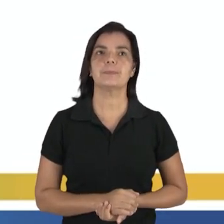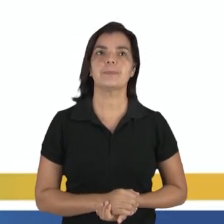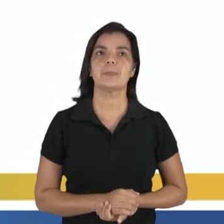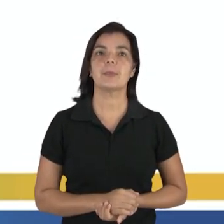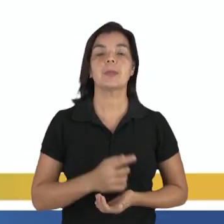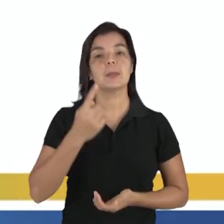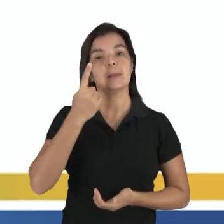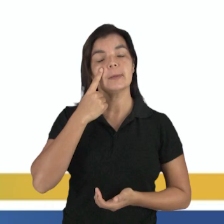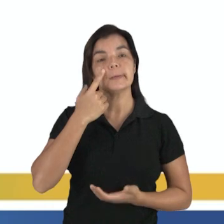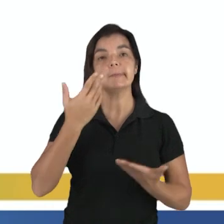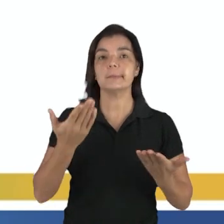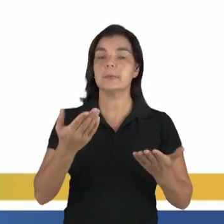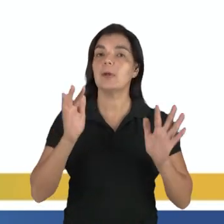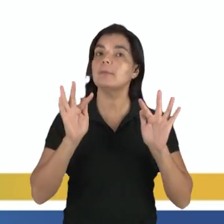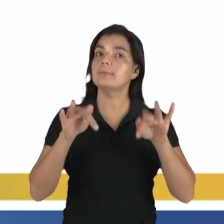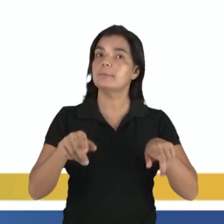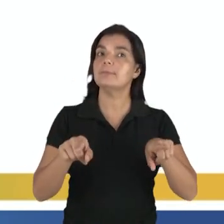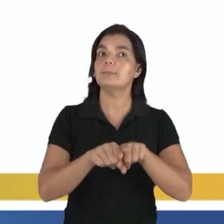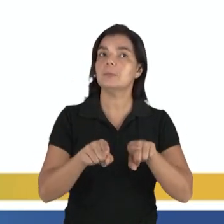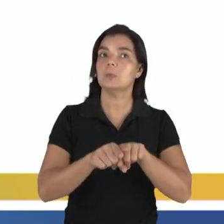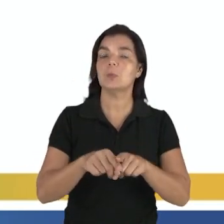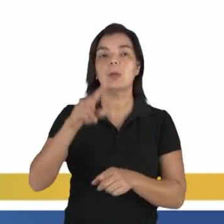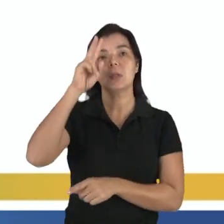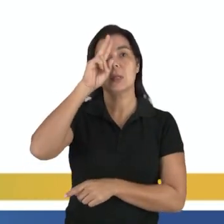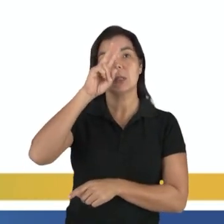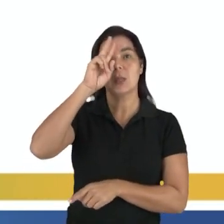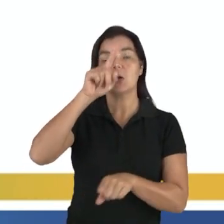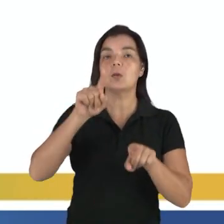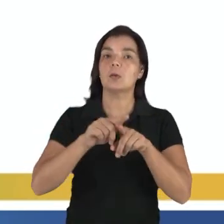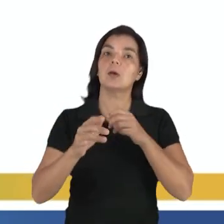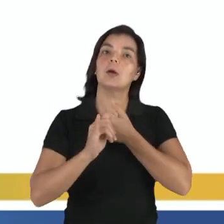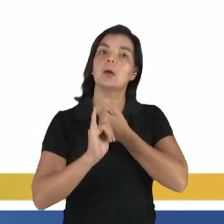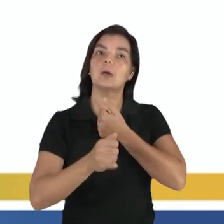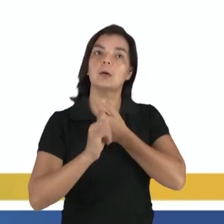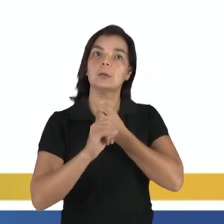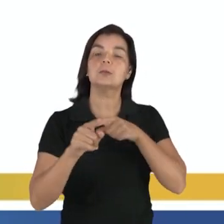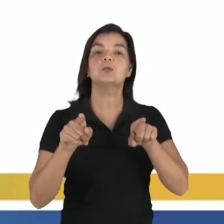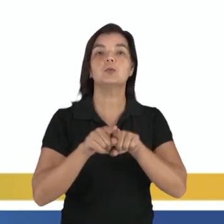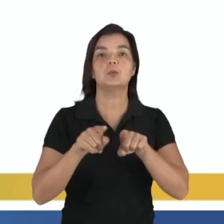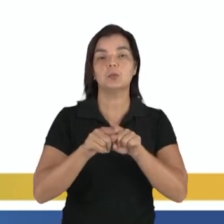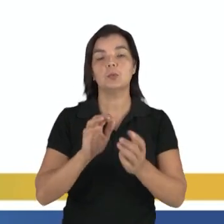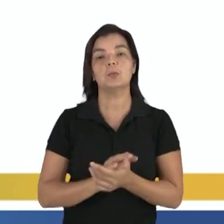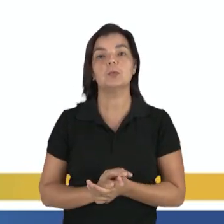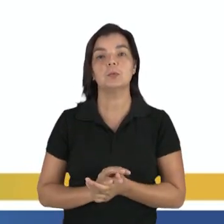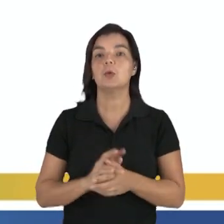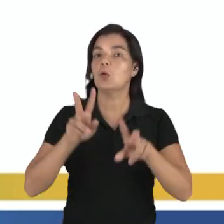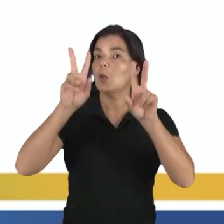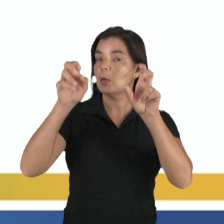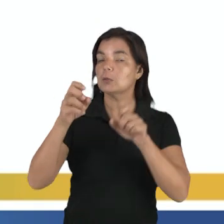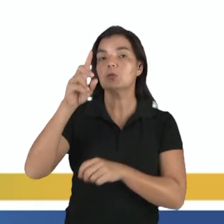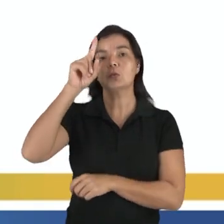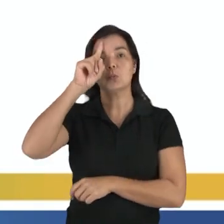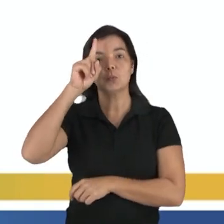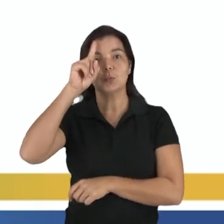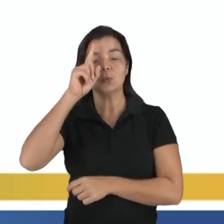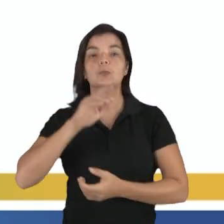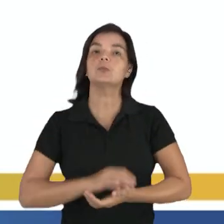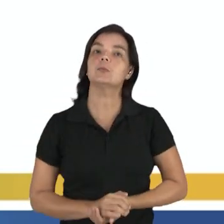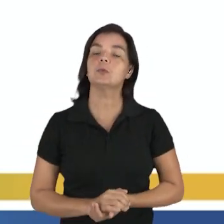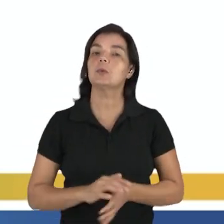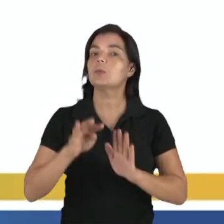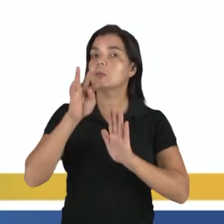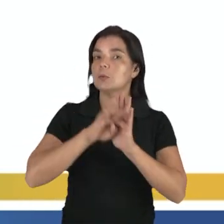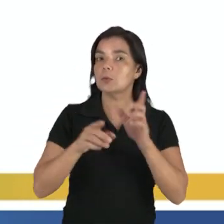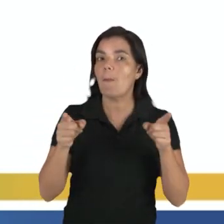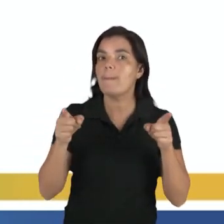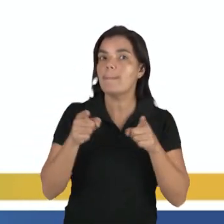sequência. E só para finalizar, relembrando que a crônica ela fala sobre assuntos do cotidiano, são